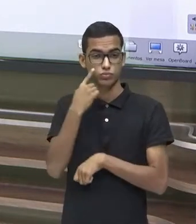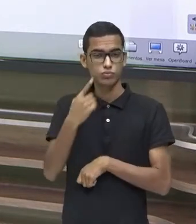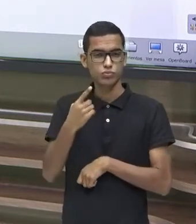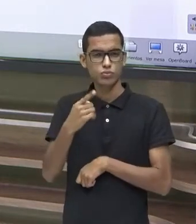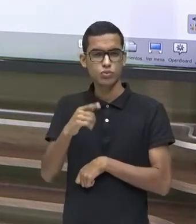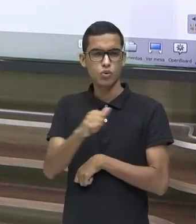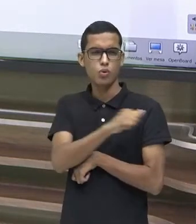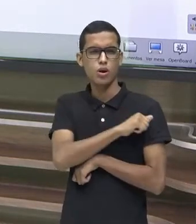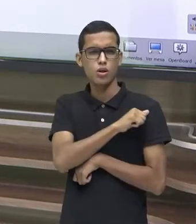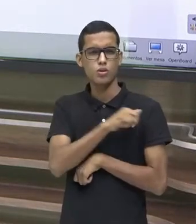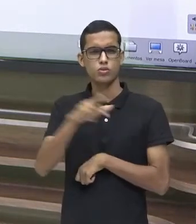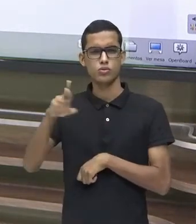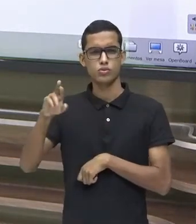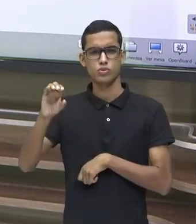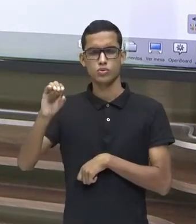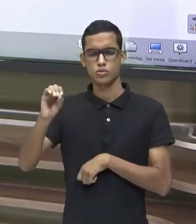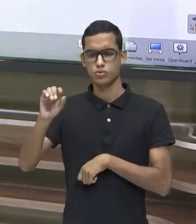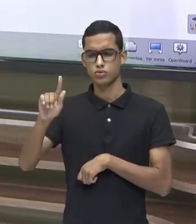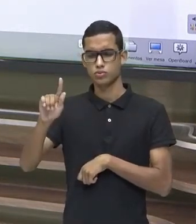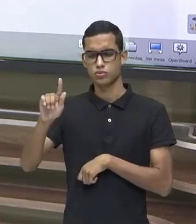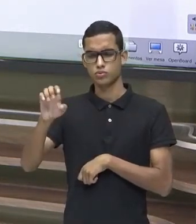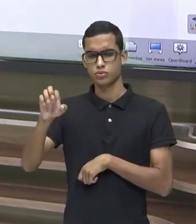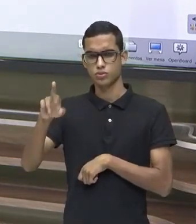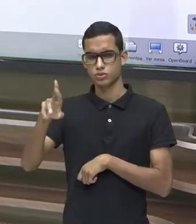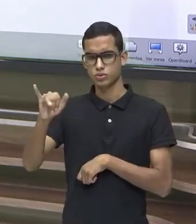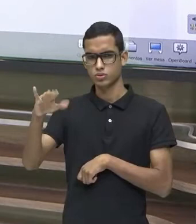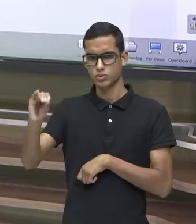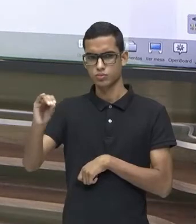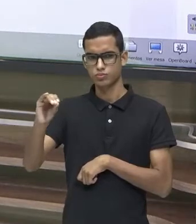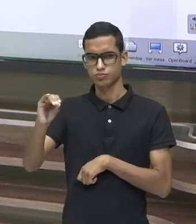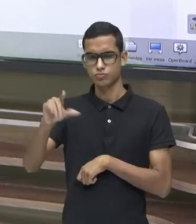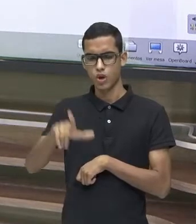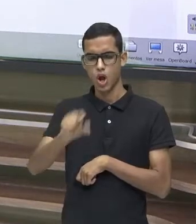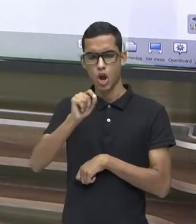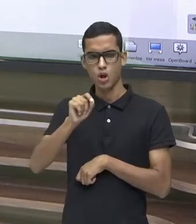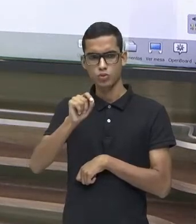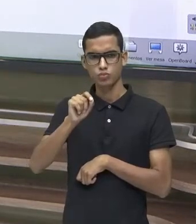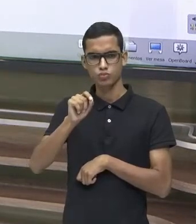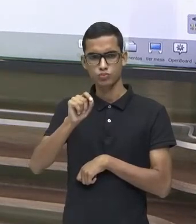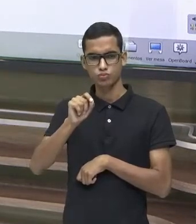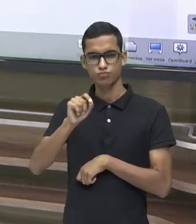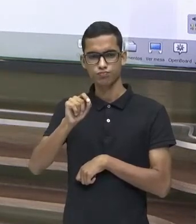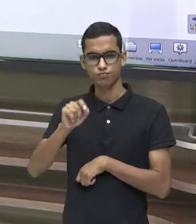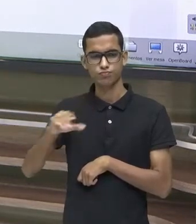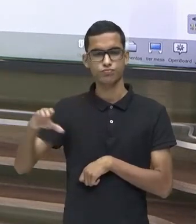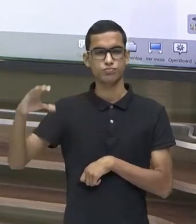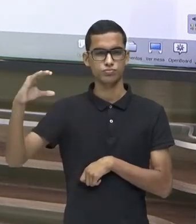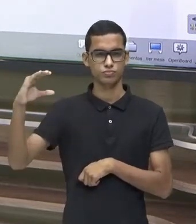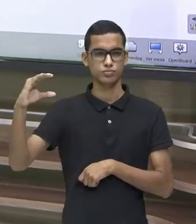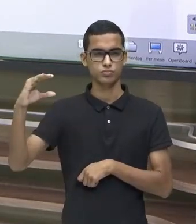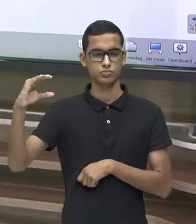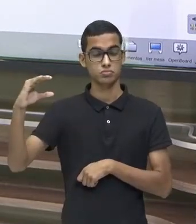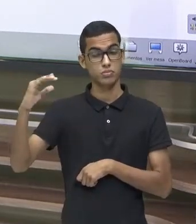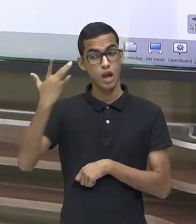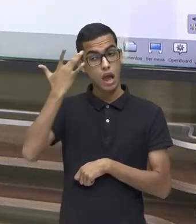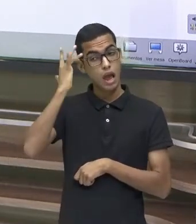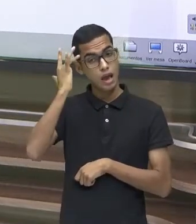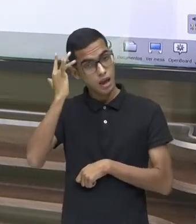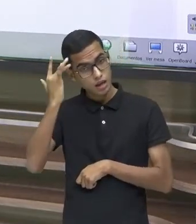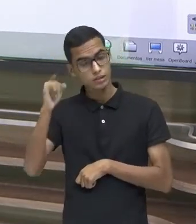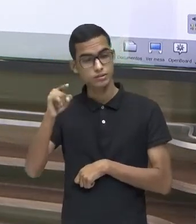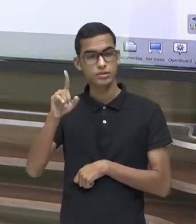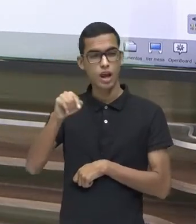do Rogério, né? Que ele marcou aqui na questão 24 a alternativa C, que no caso ele considera ali a ação